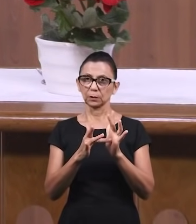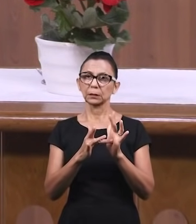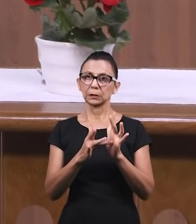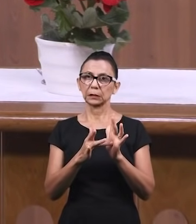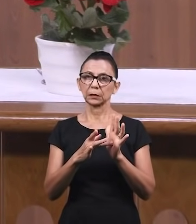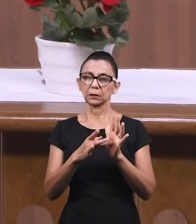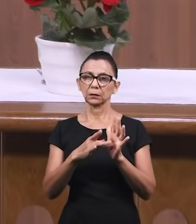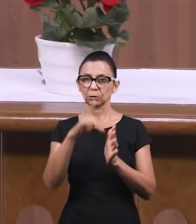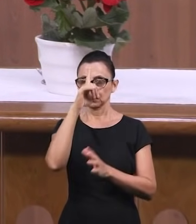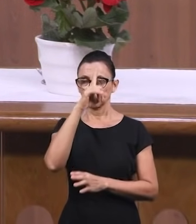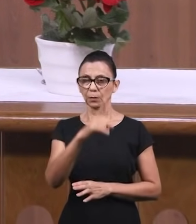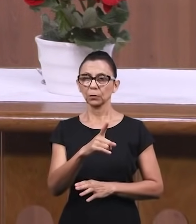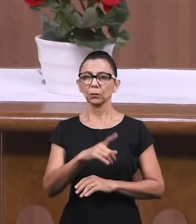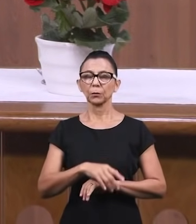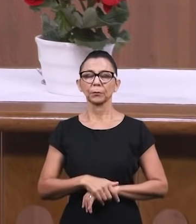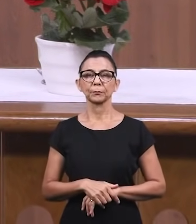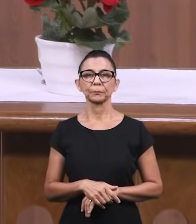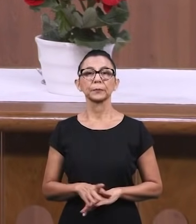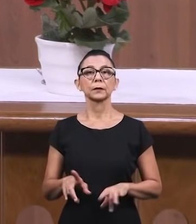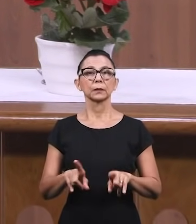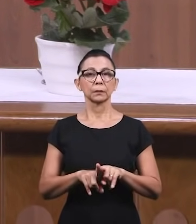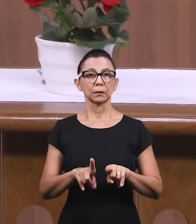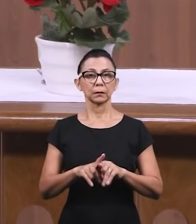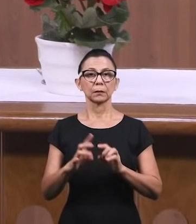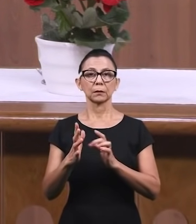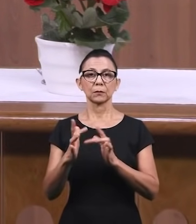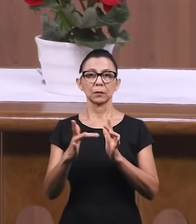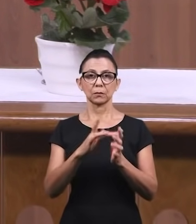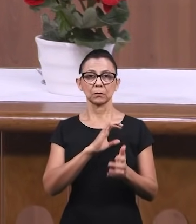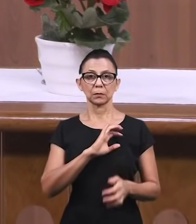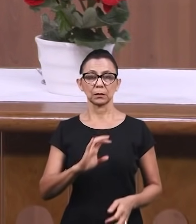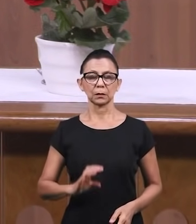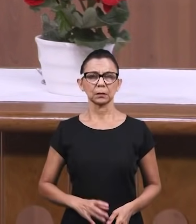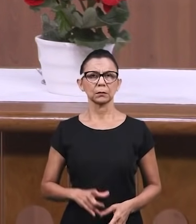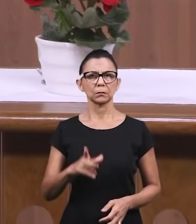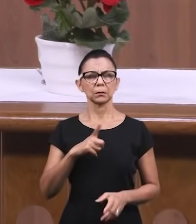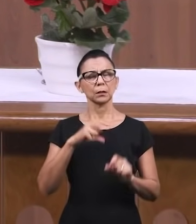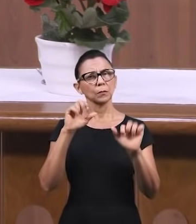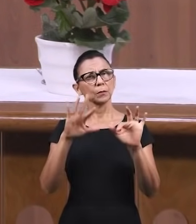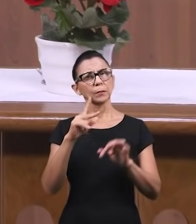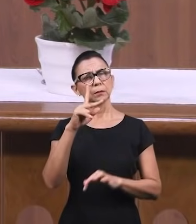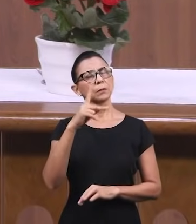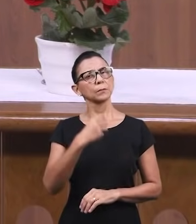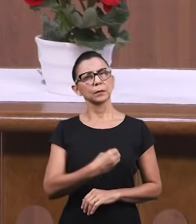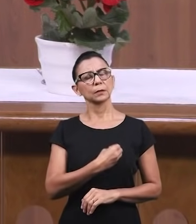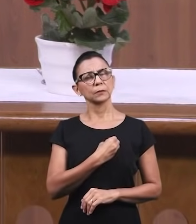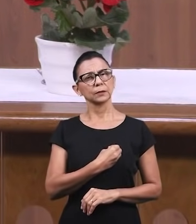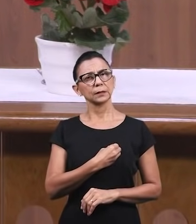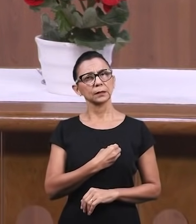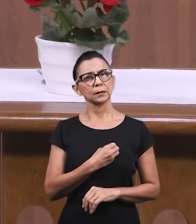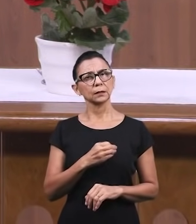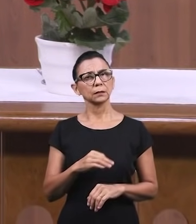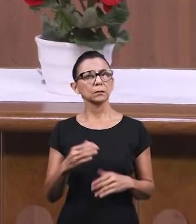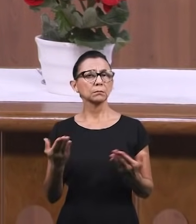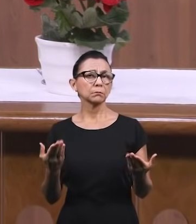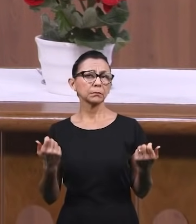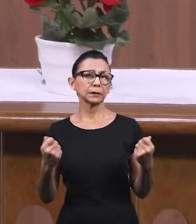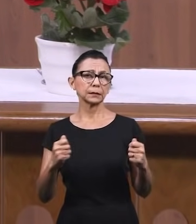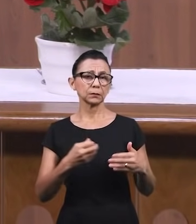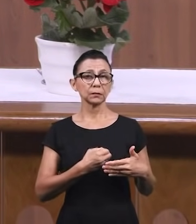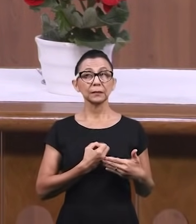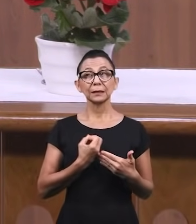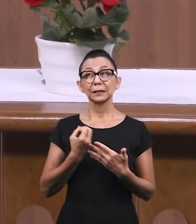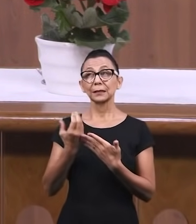Senhor tem essa bênção para a sua vida. Entregue a sua vida ao Senhor Jesus